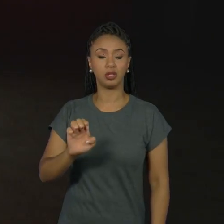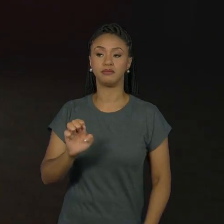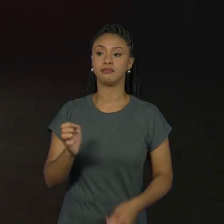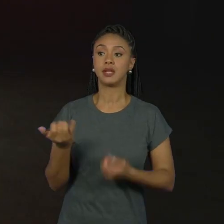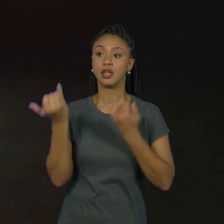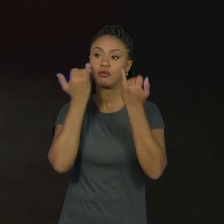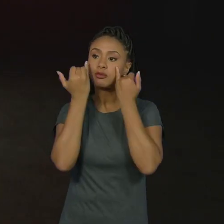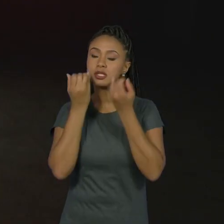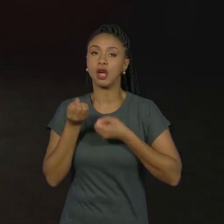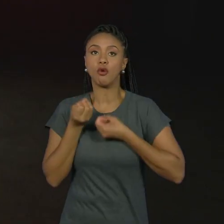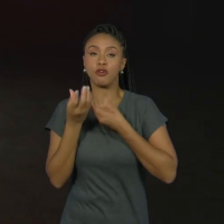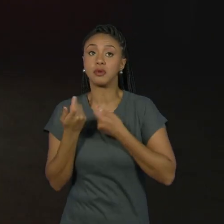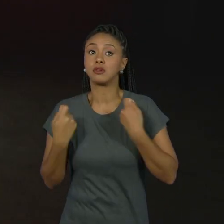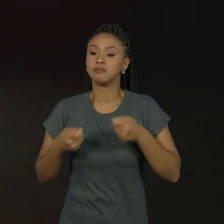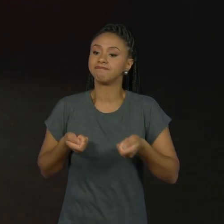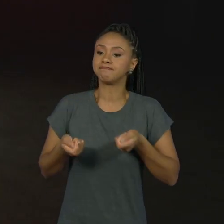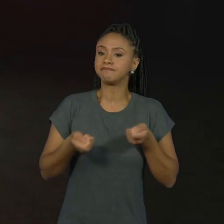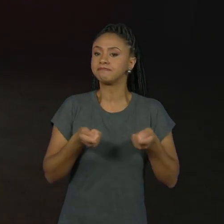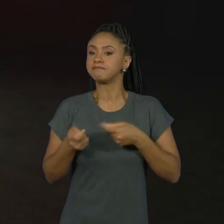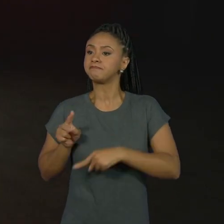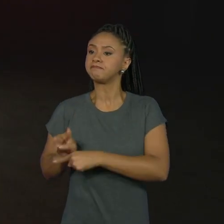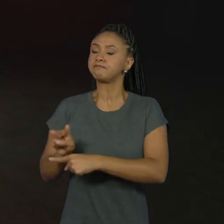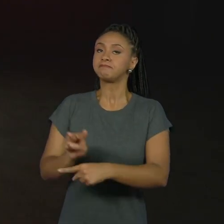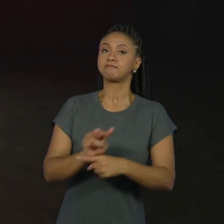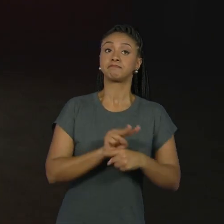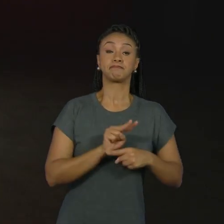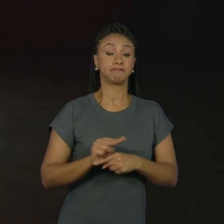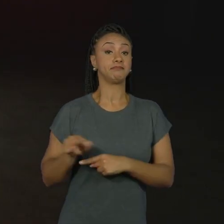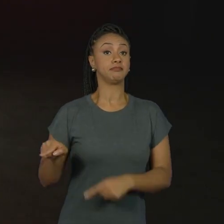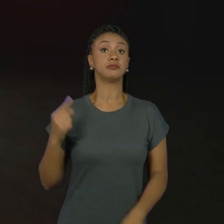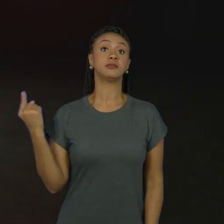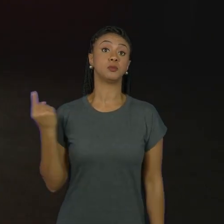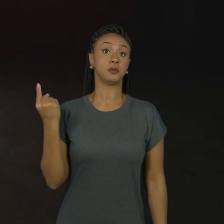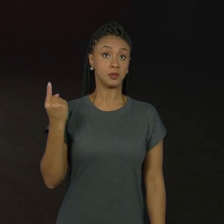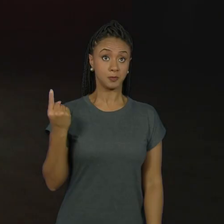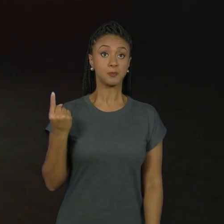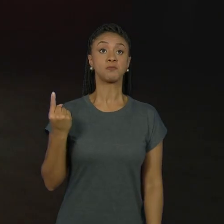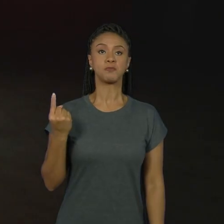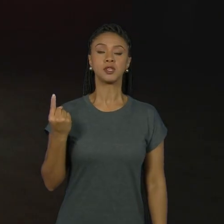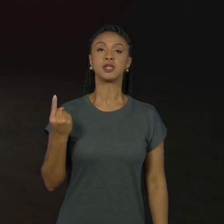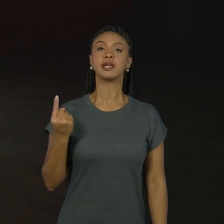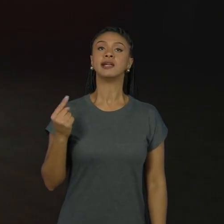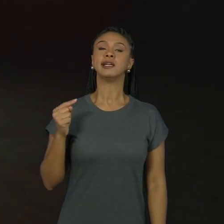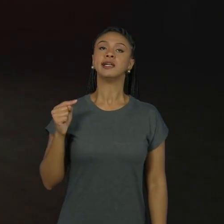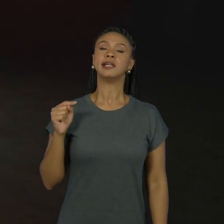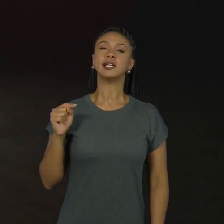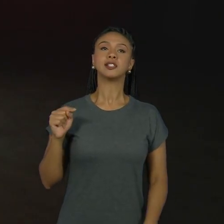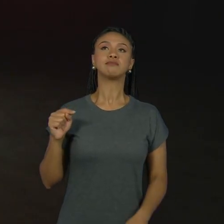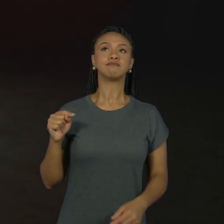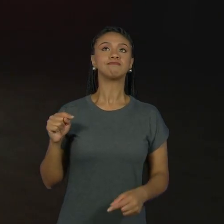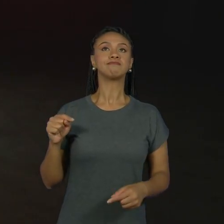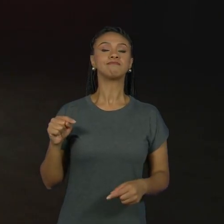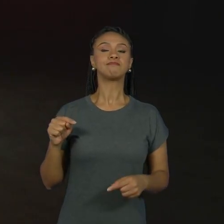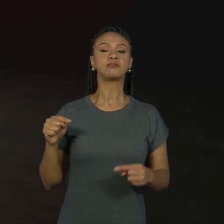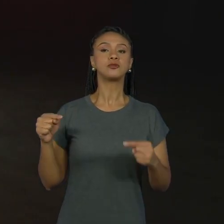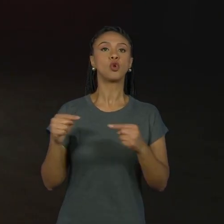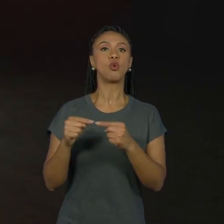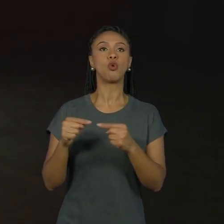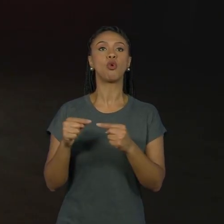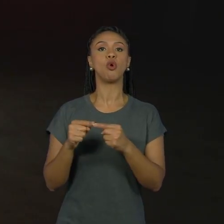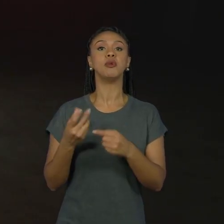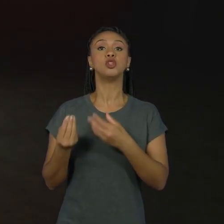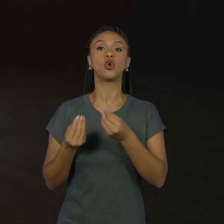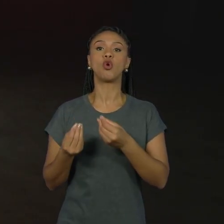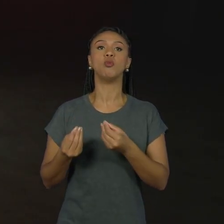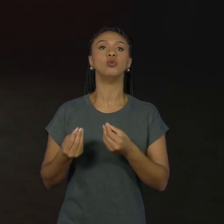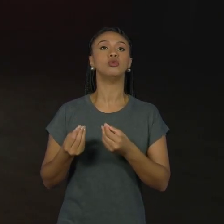Então, o primeiro paradigma, né, que a gente tratou, ela está enfatizando muito a questão do